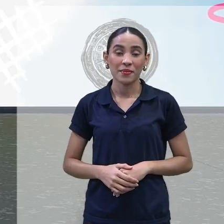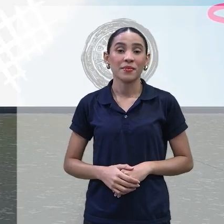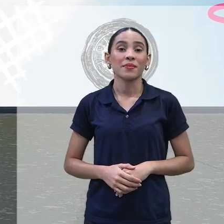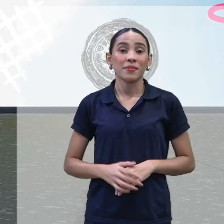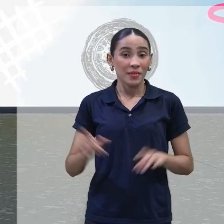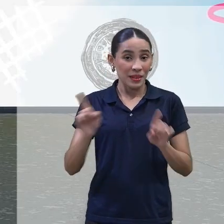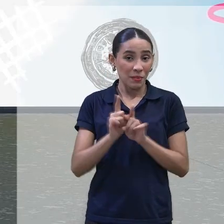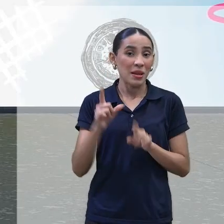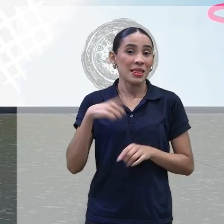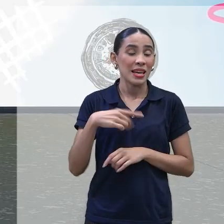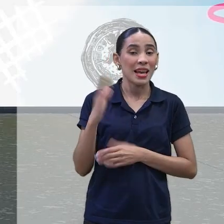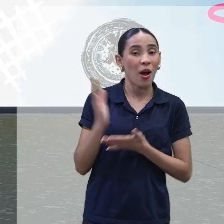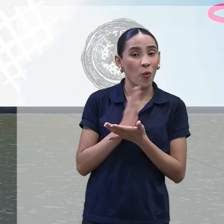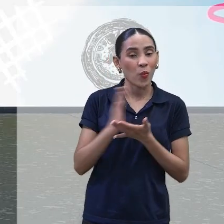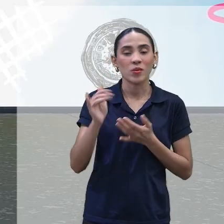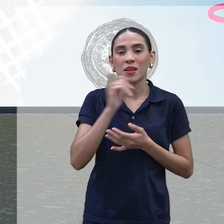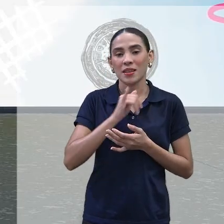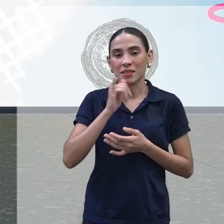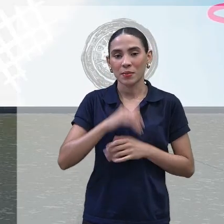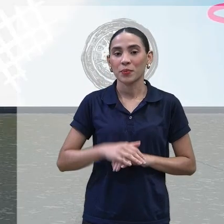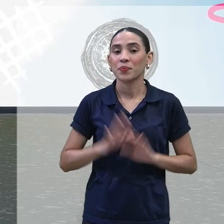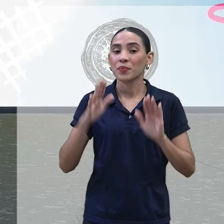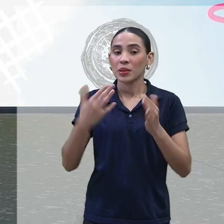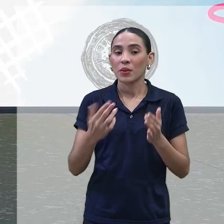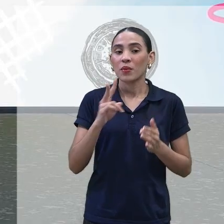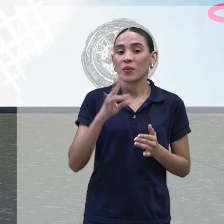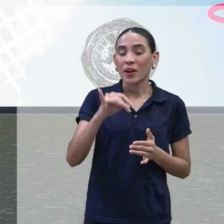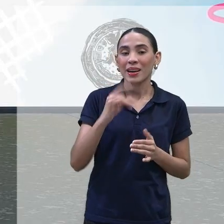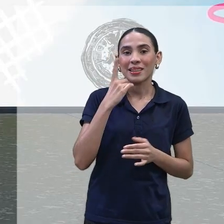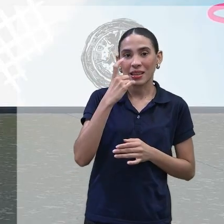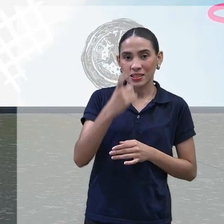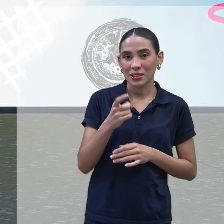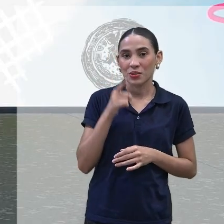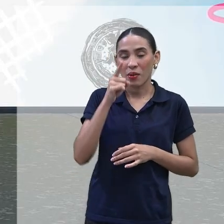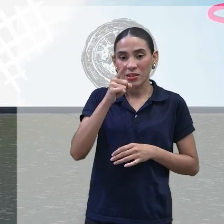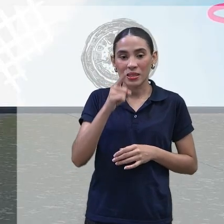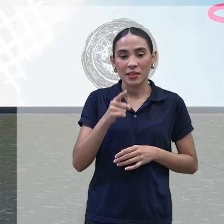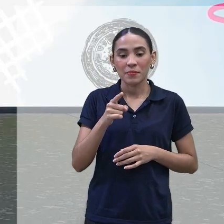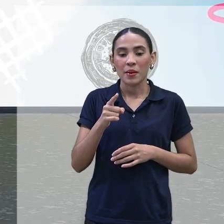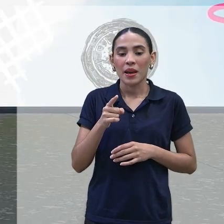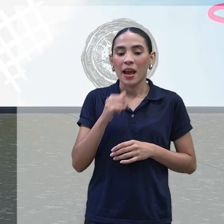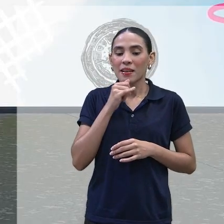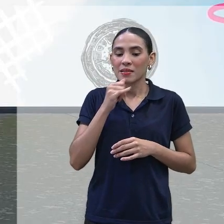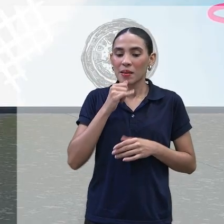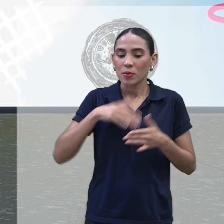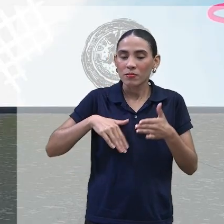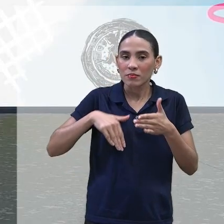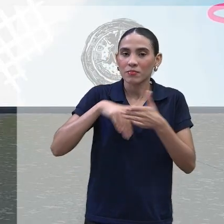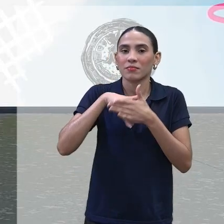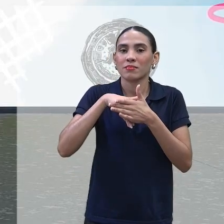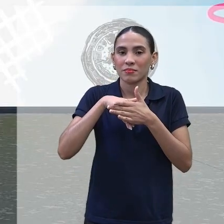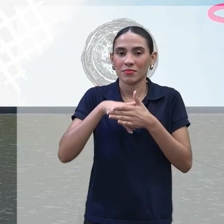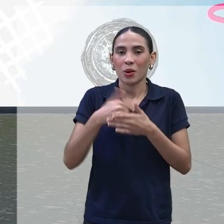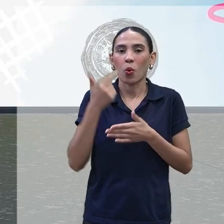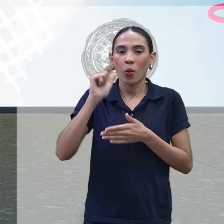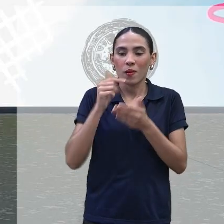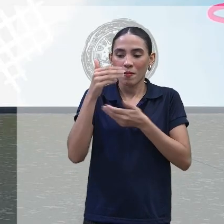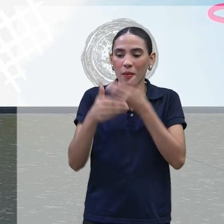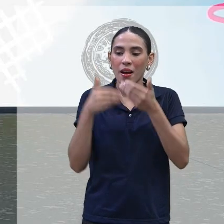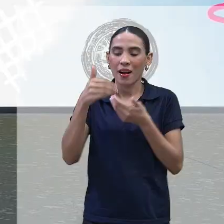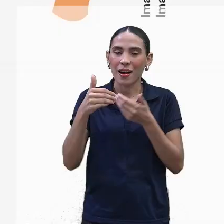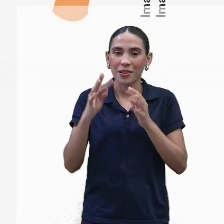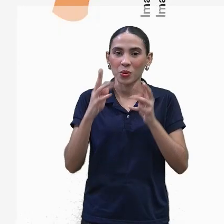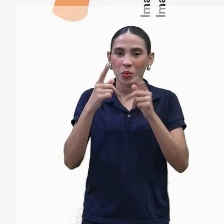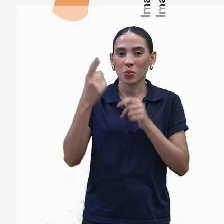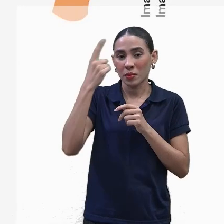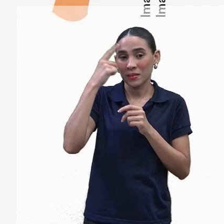alguns exemplos iniciais aí. E aí que é interessante, porque é aí que vai dar o pontapé inicial para todo esse pensamento filosófico.